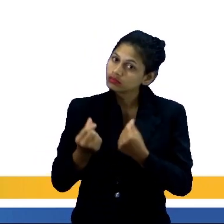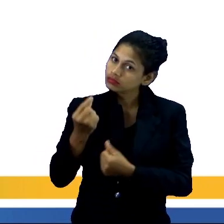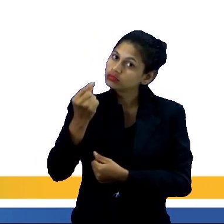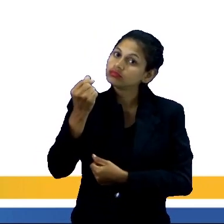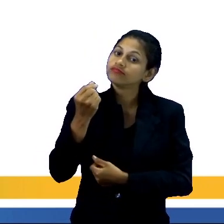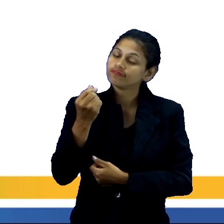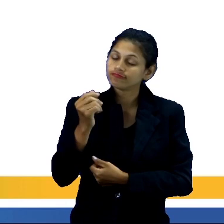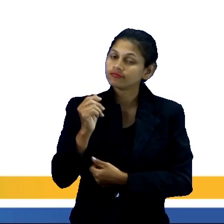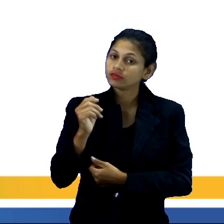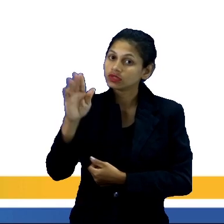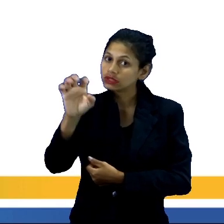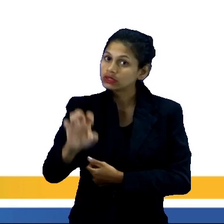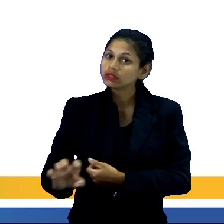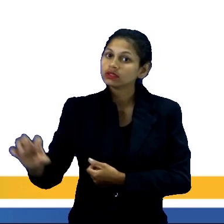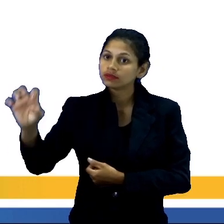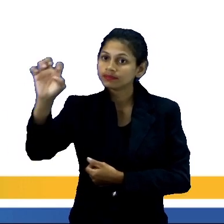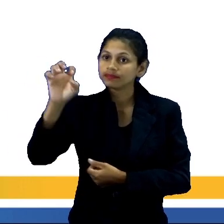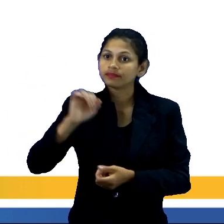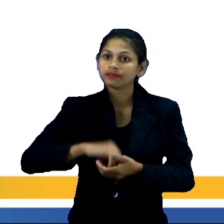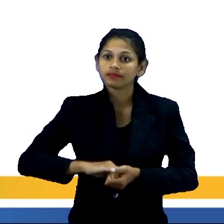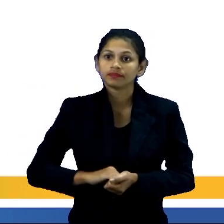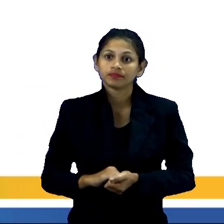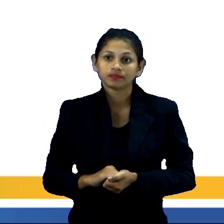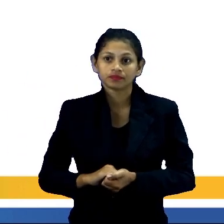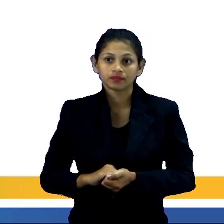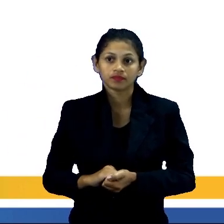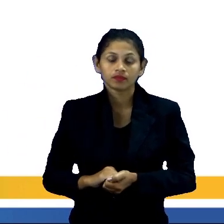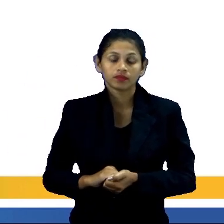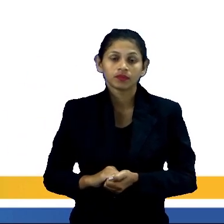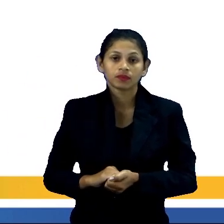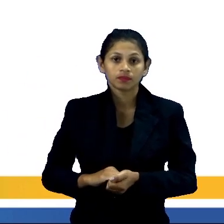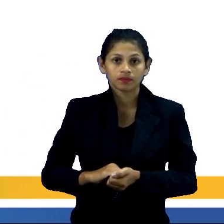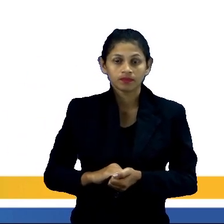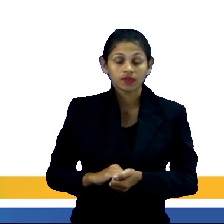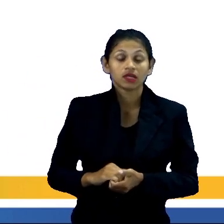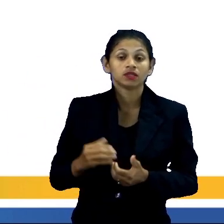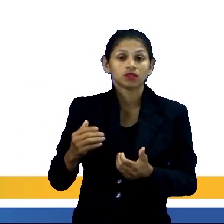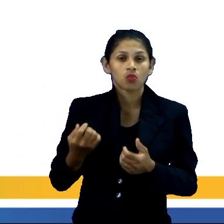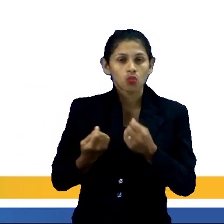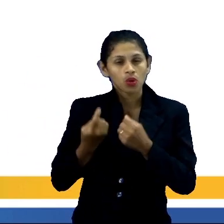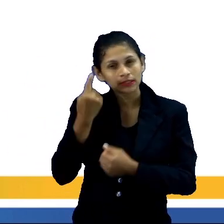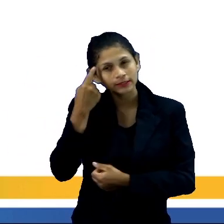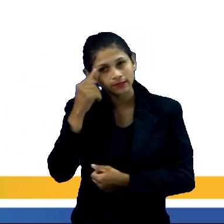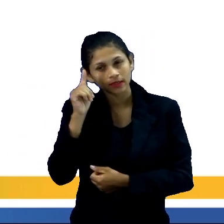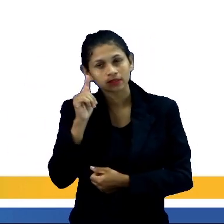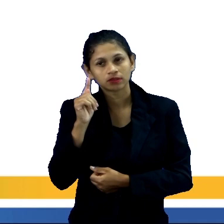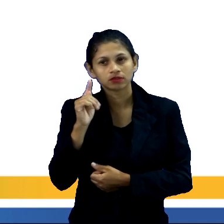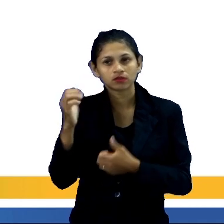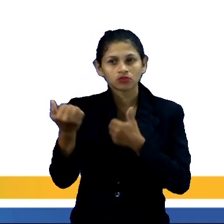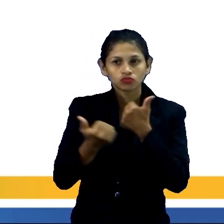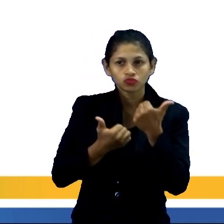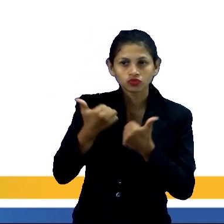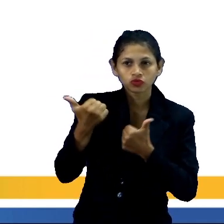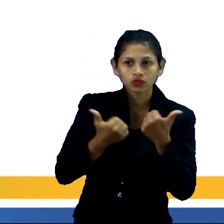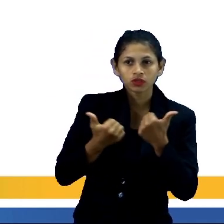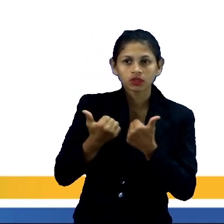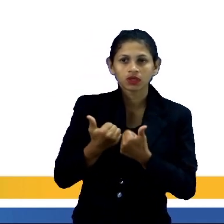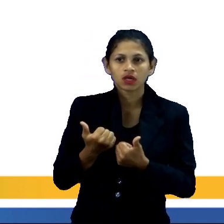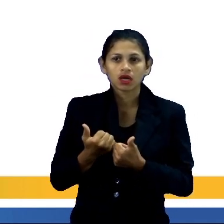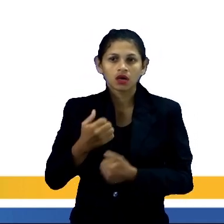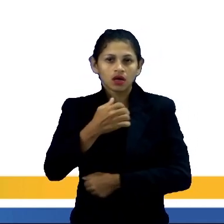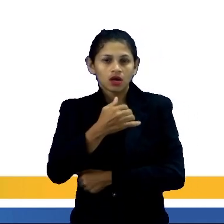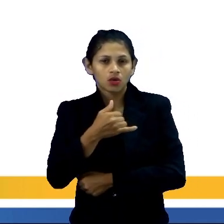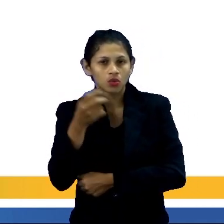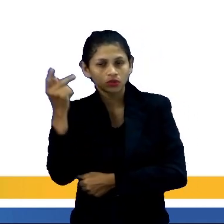para o estrangeiro. E aí verifica-se o incremento industrial automobilístico em São Paulo, né, em São Bernardo do Campo, São Caetano do Sul e